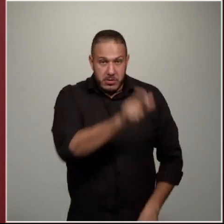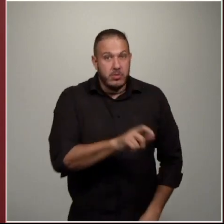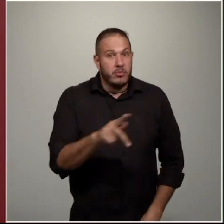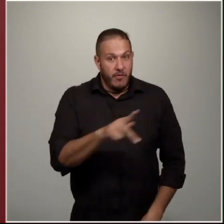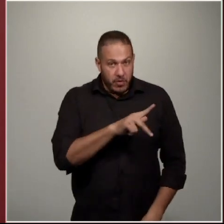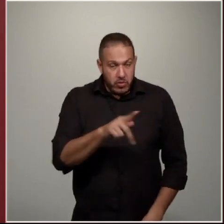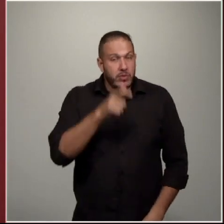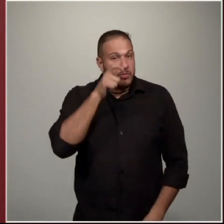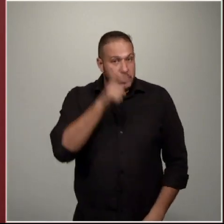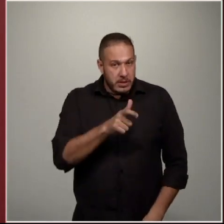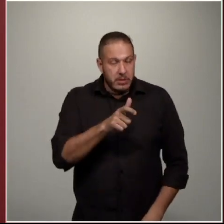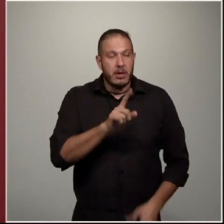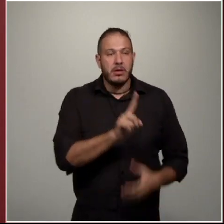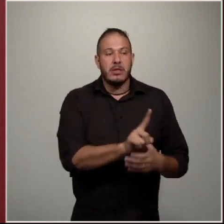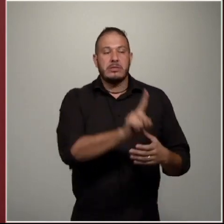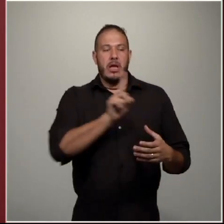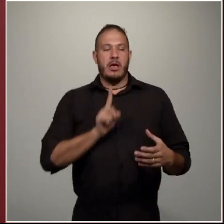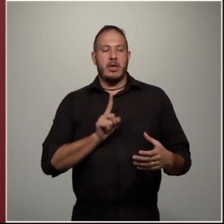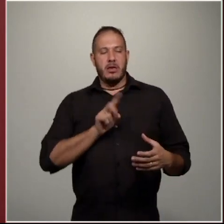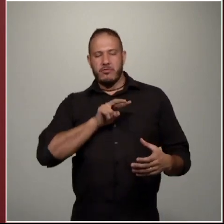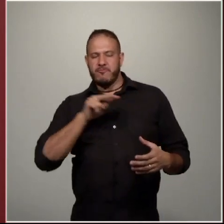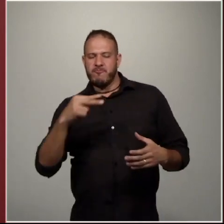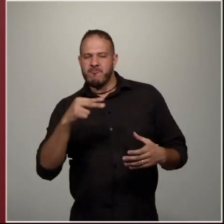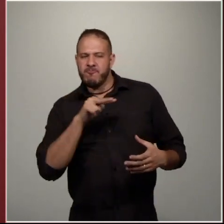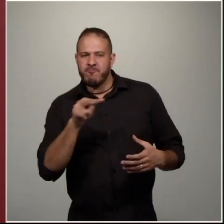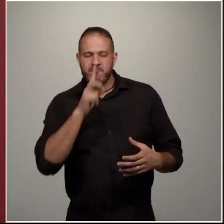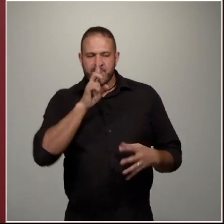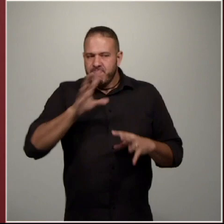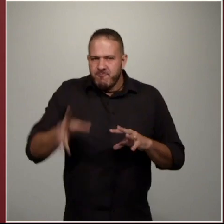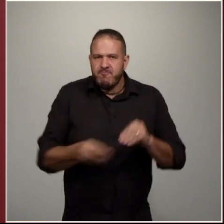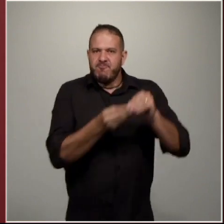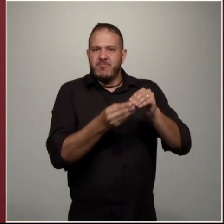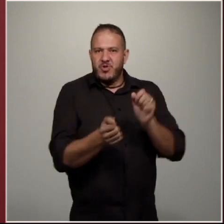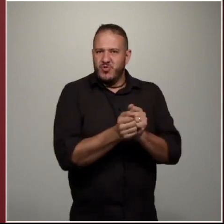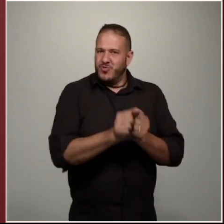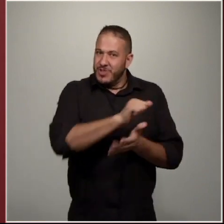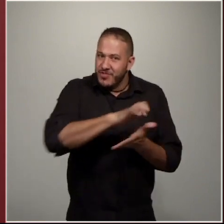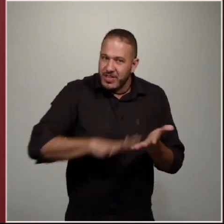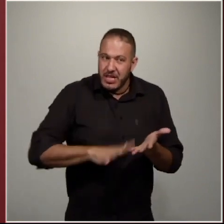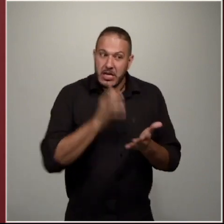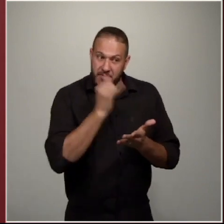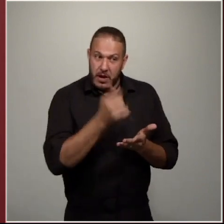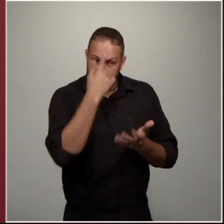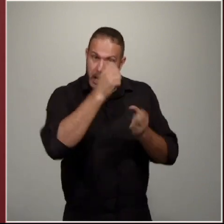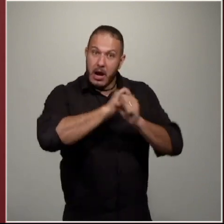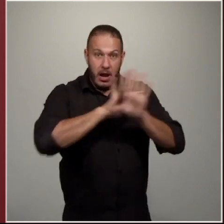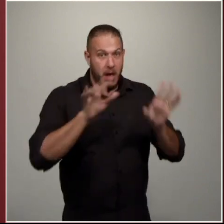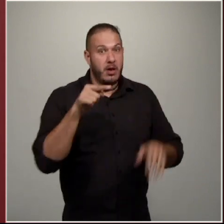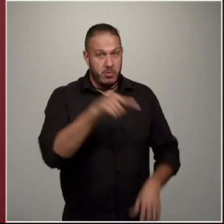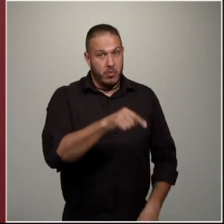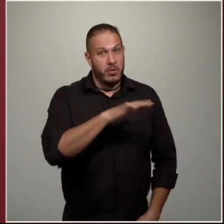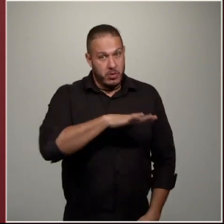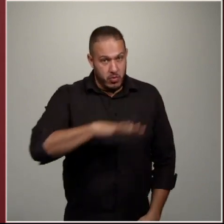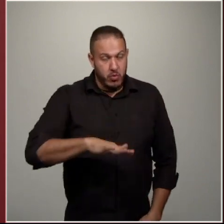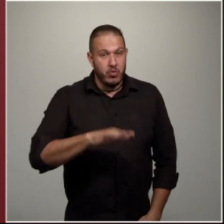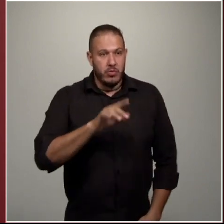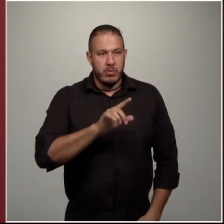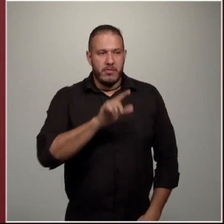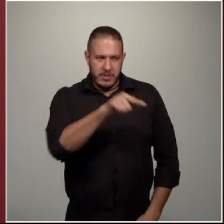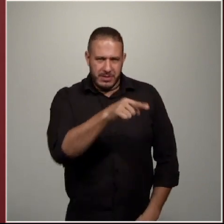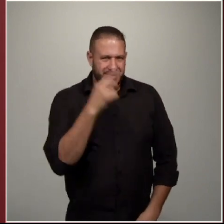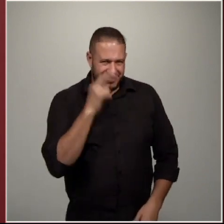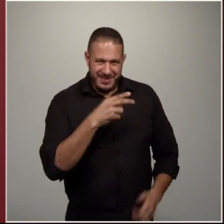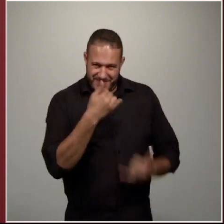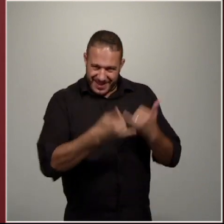sair do jogo e fazer um fechamento das atividades deixar claro para o aluno que além daquilo que